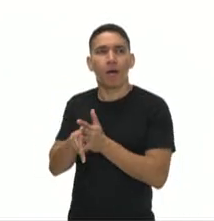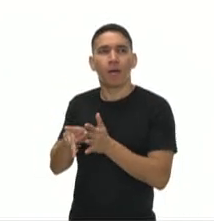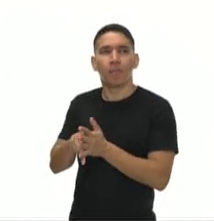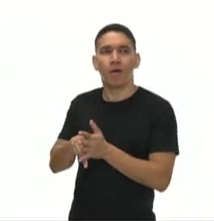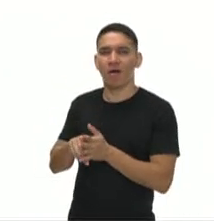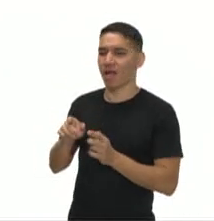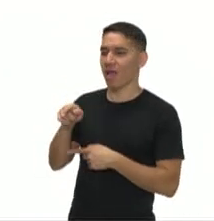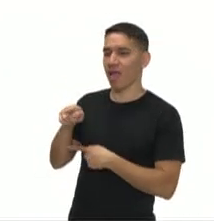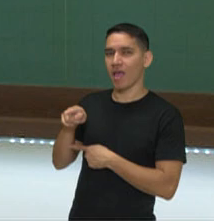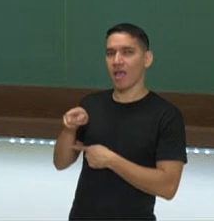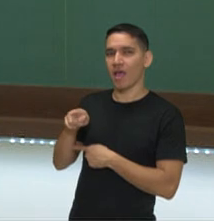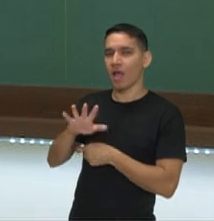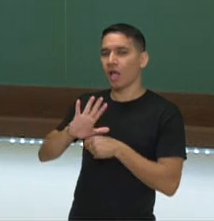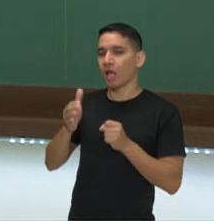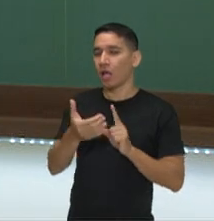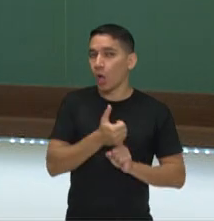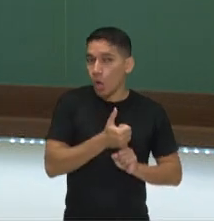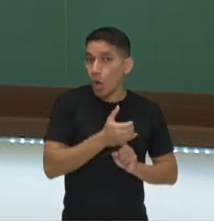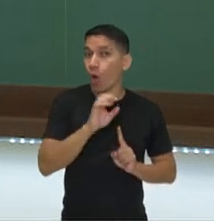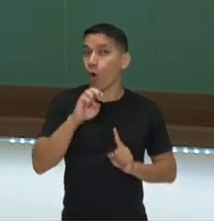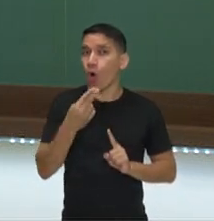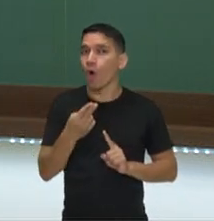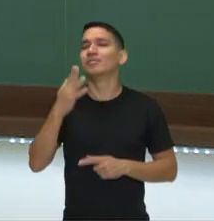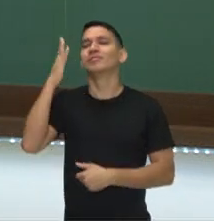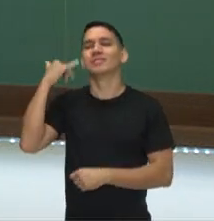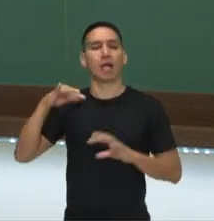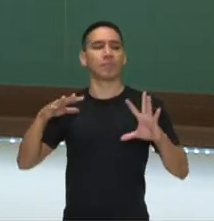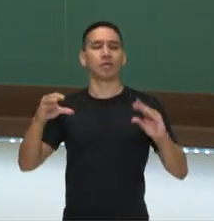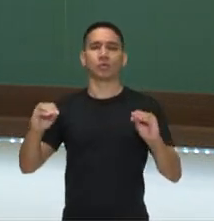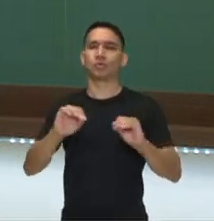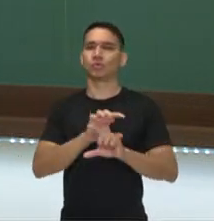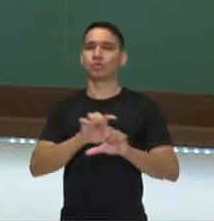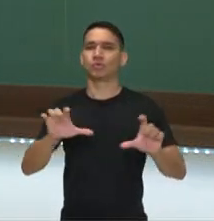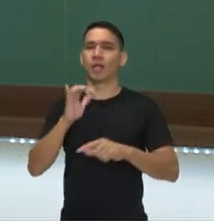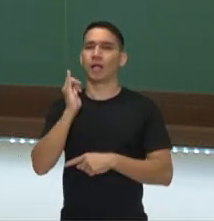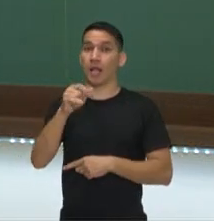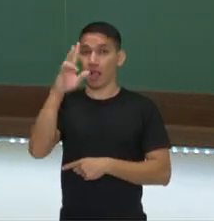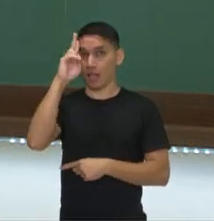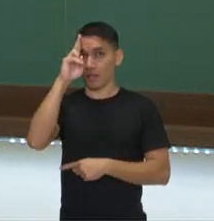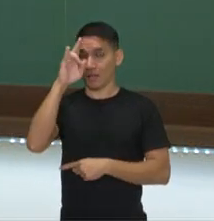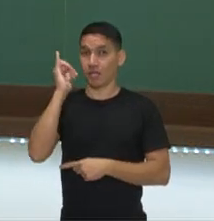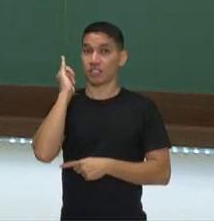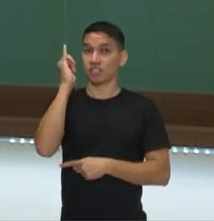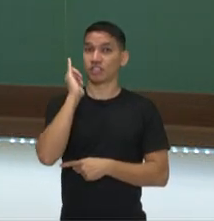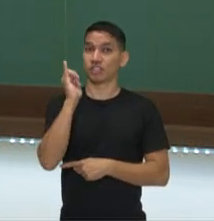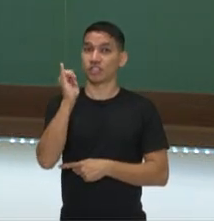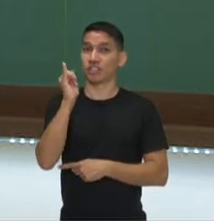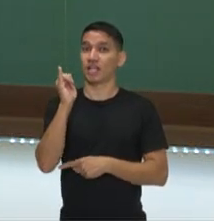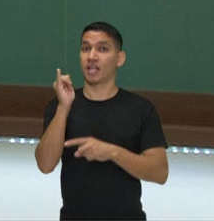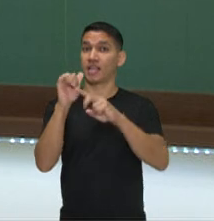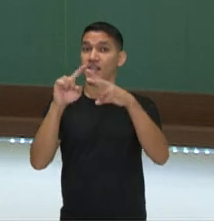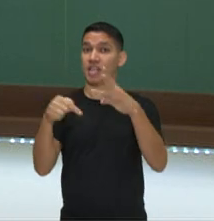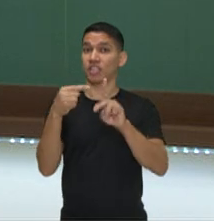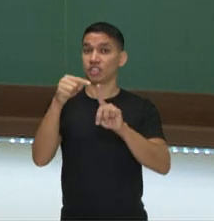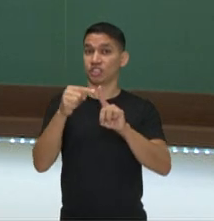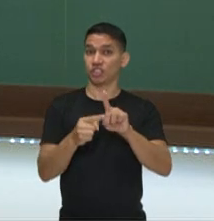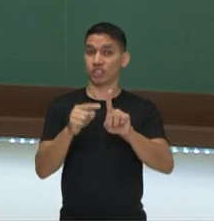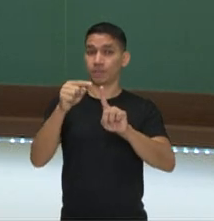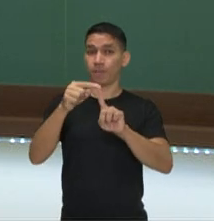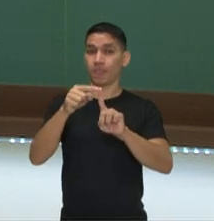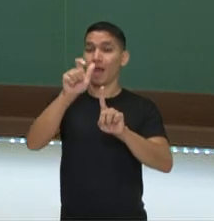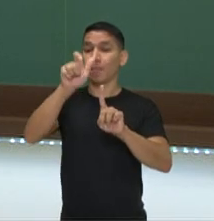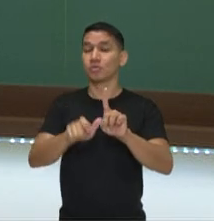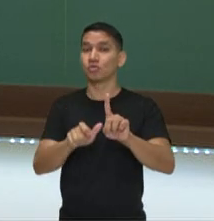pouco sabe dos fatos narrados? Lembrando, né, que nós temos três tipos de narrador. Narrador, personagem, que participa